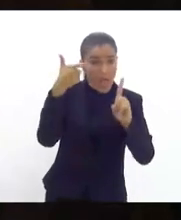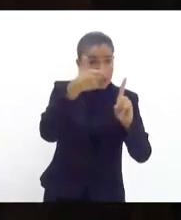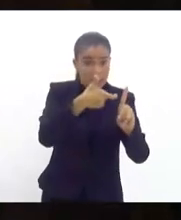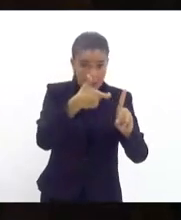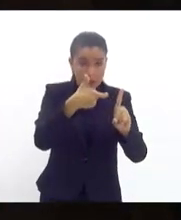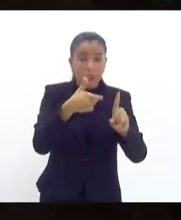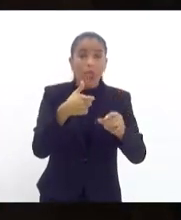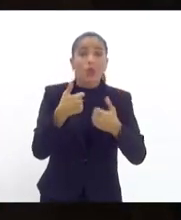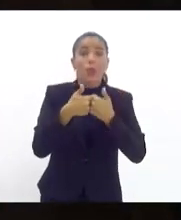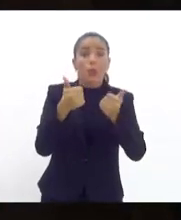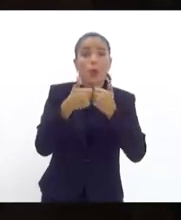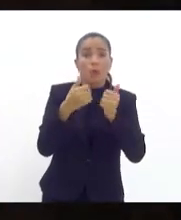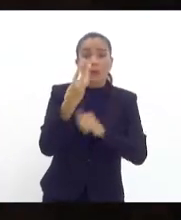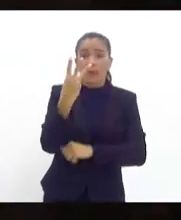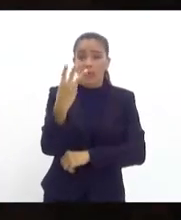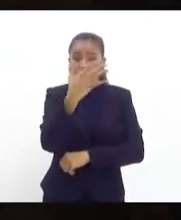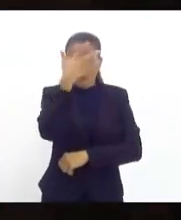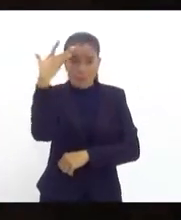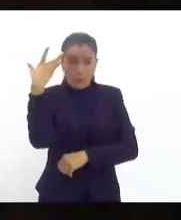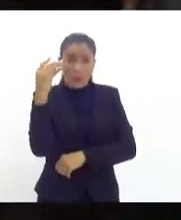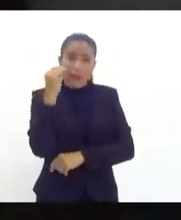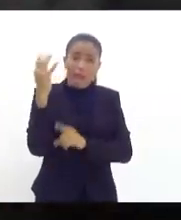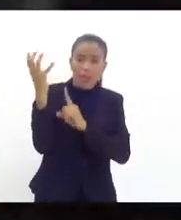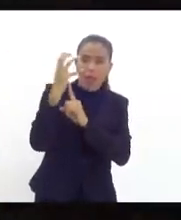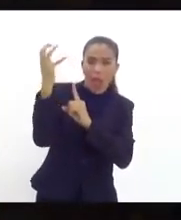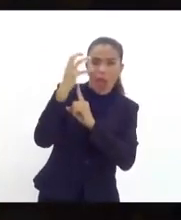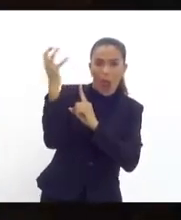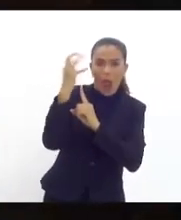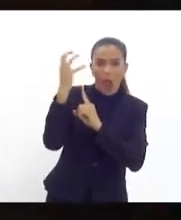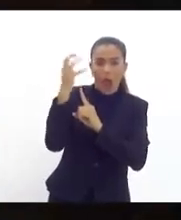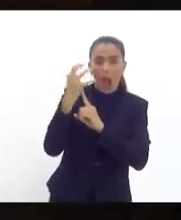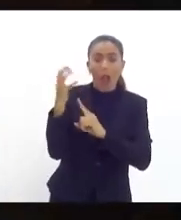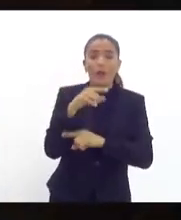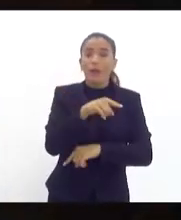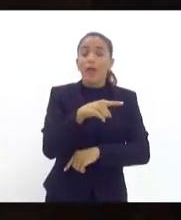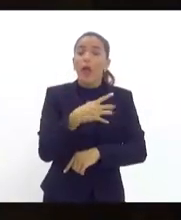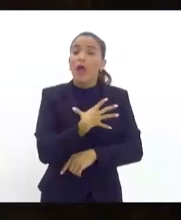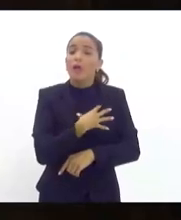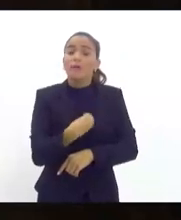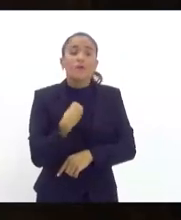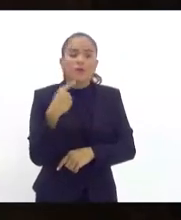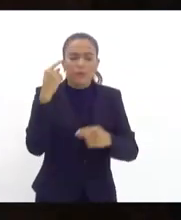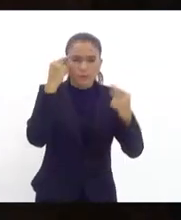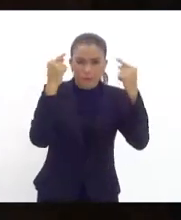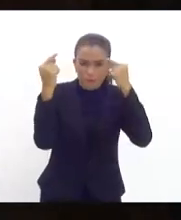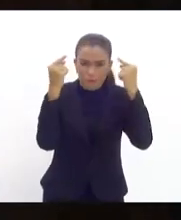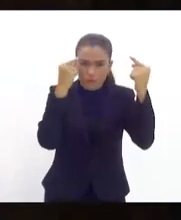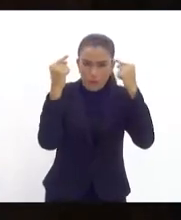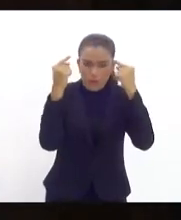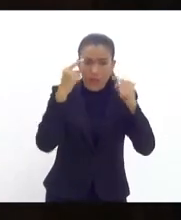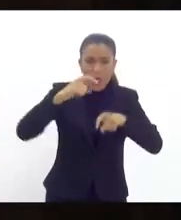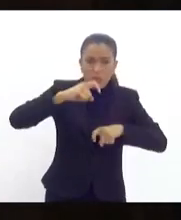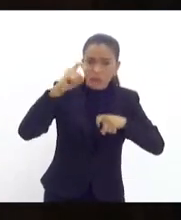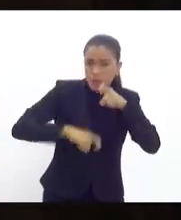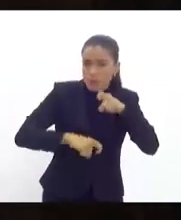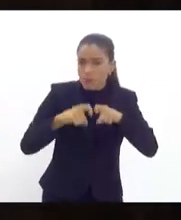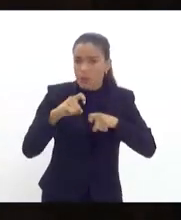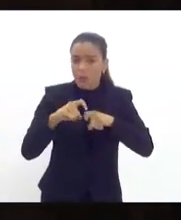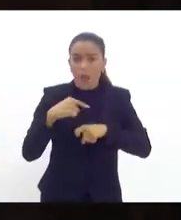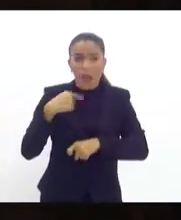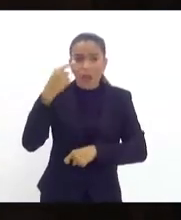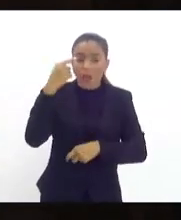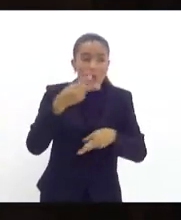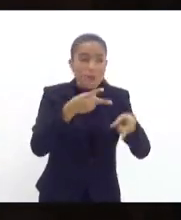por três elementos que tentaram tipo a ser diá-la e ela pensando que ia se Abusada ela não